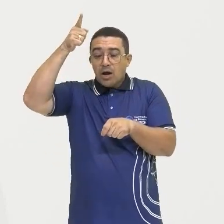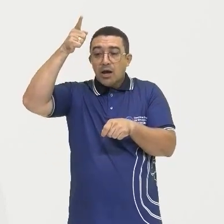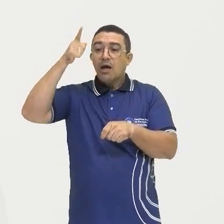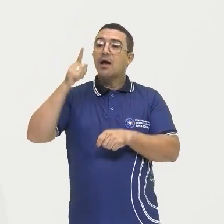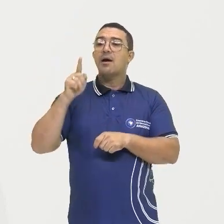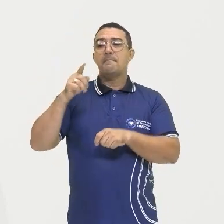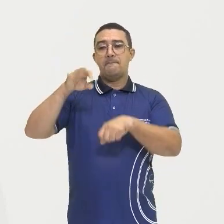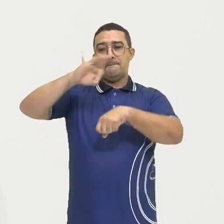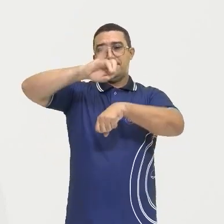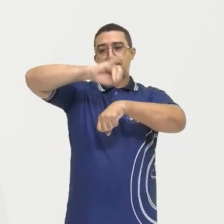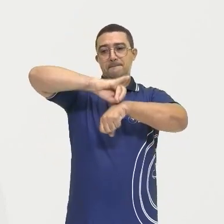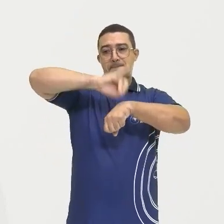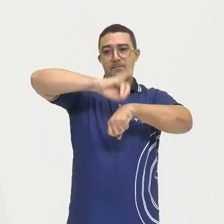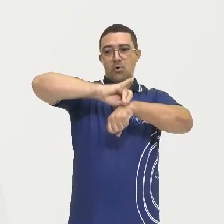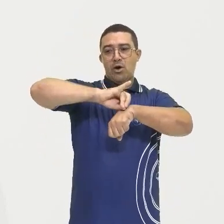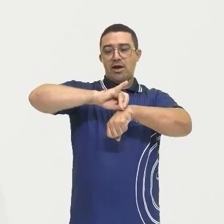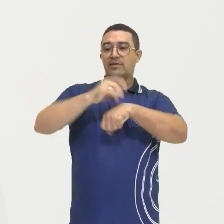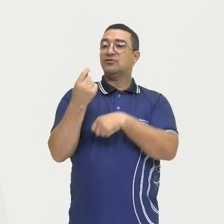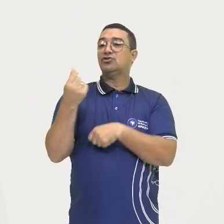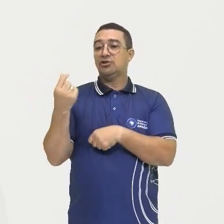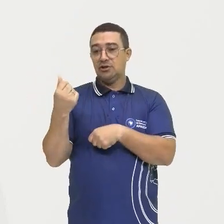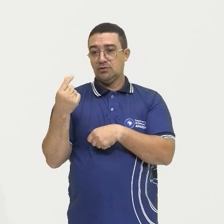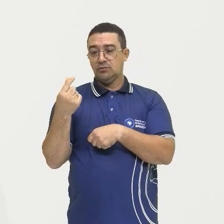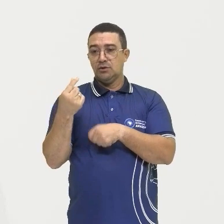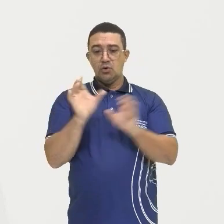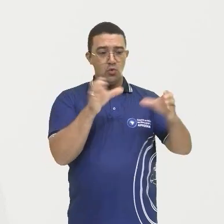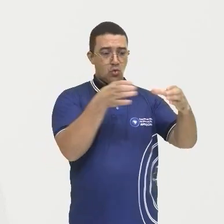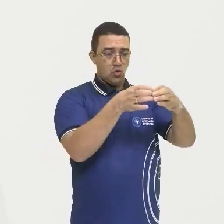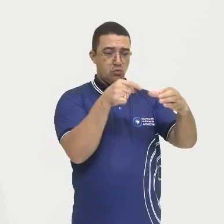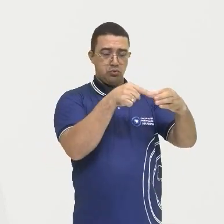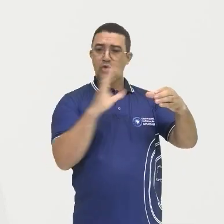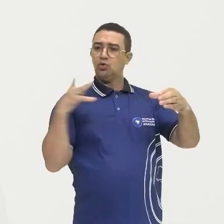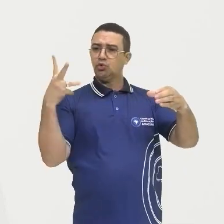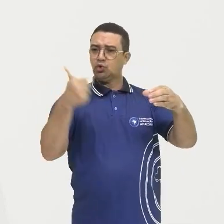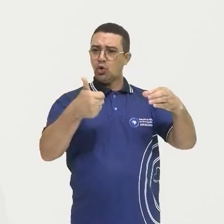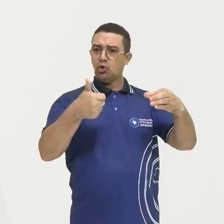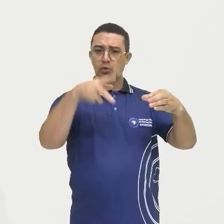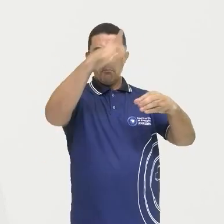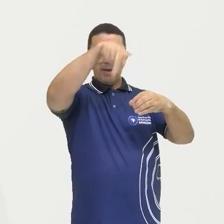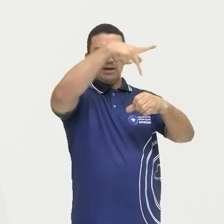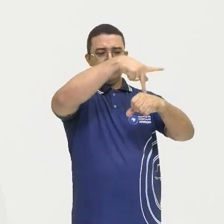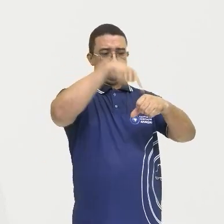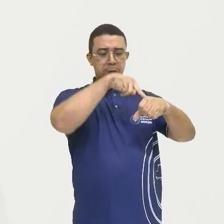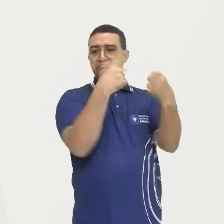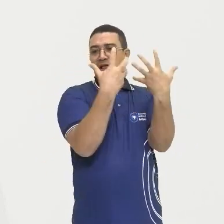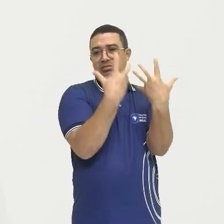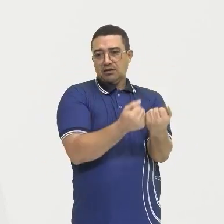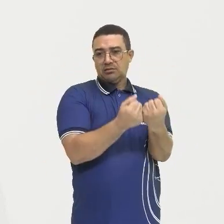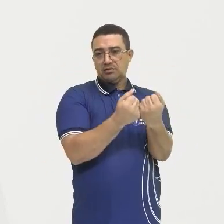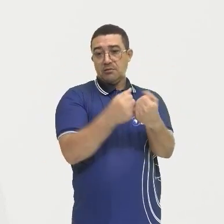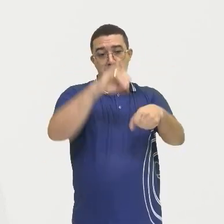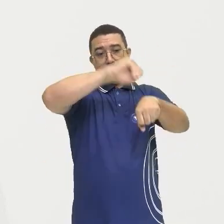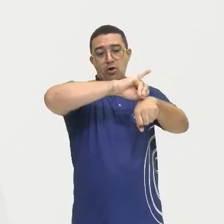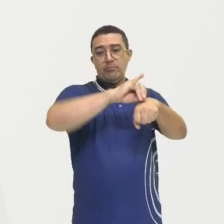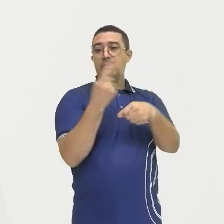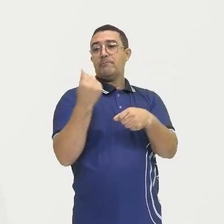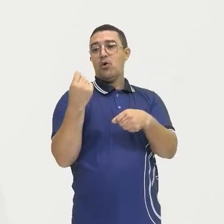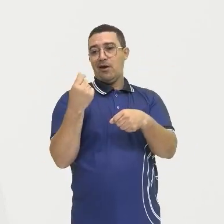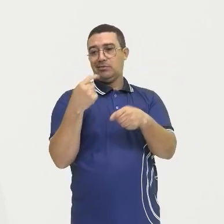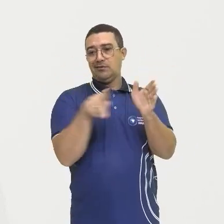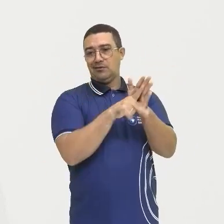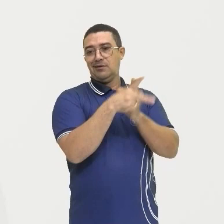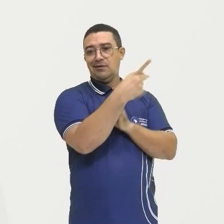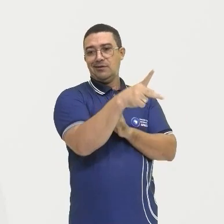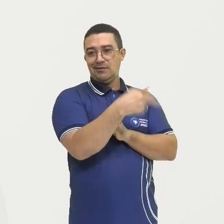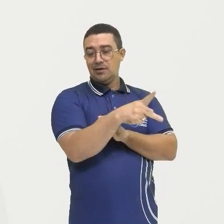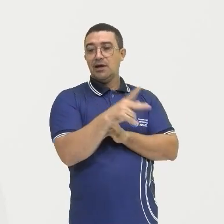serve não só para o meu país, mas para todos os países do bloco que quiserem adotar. E aí, eu falei para